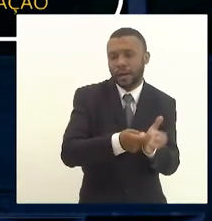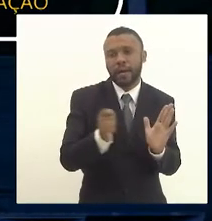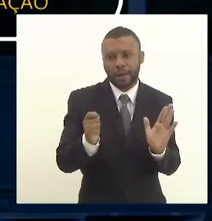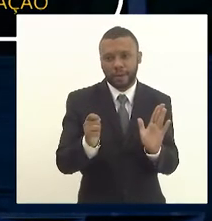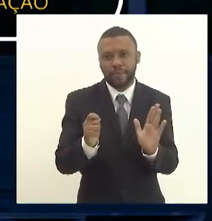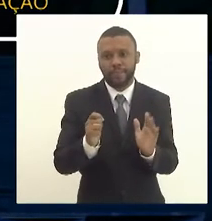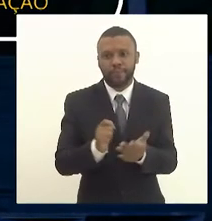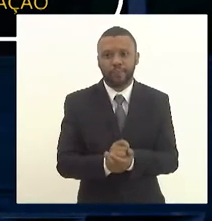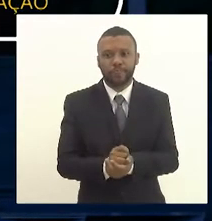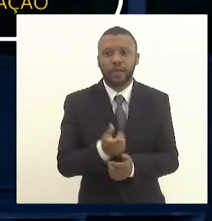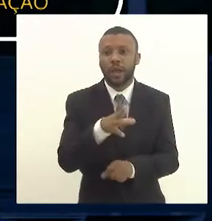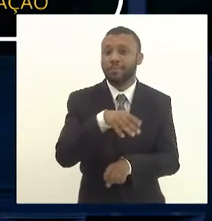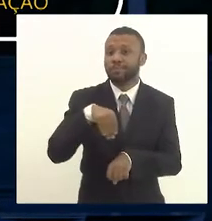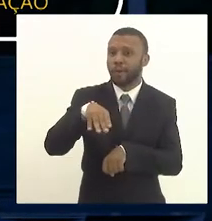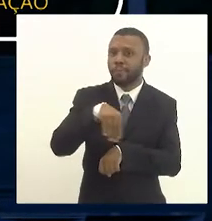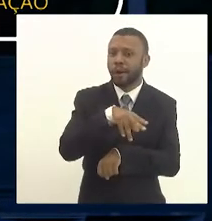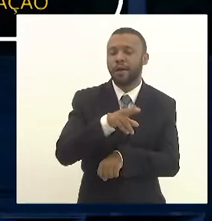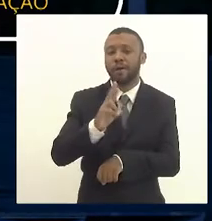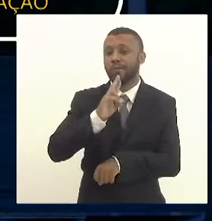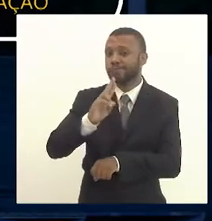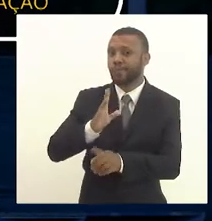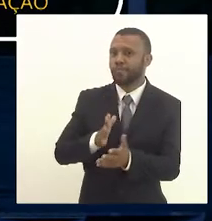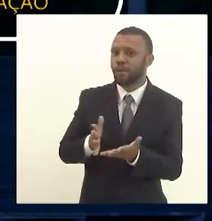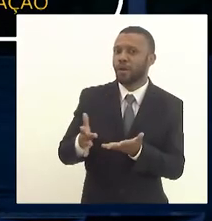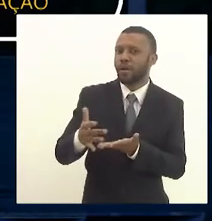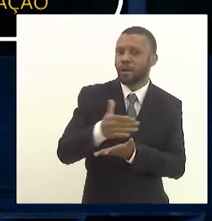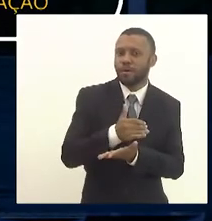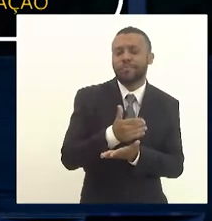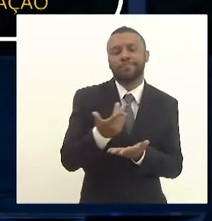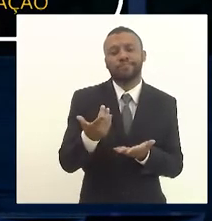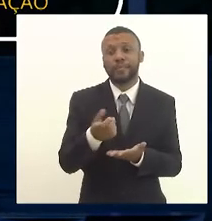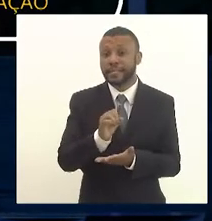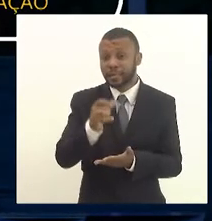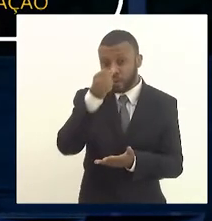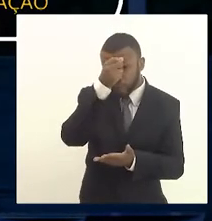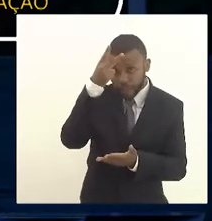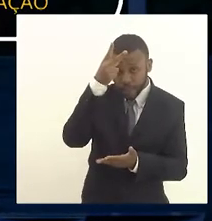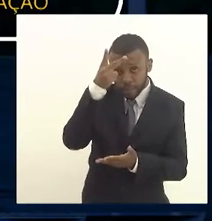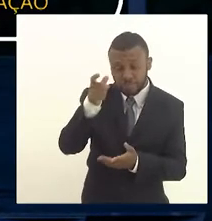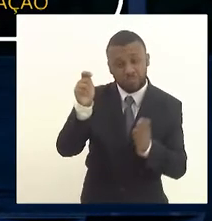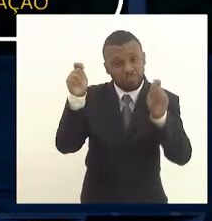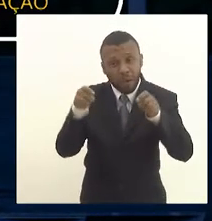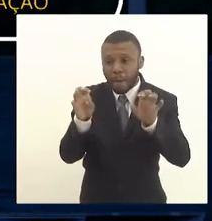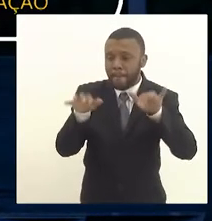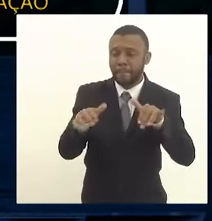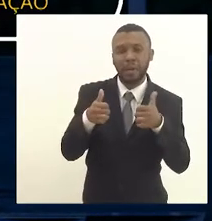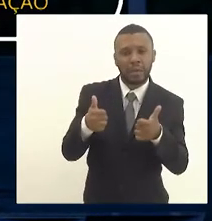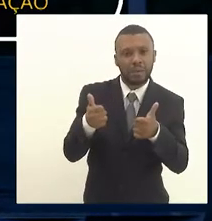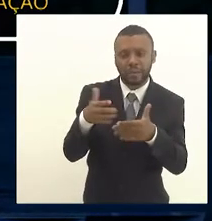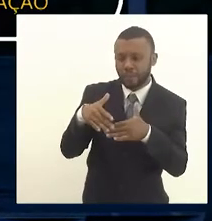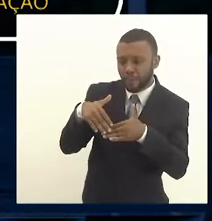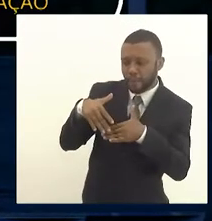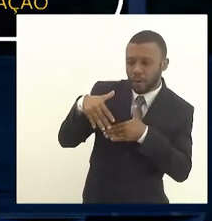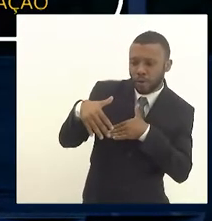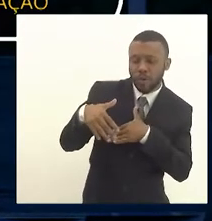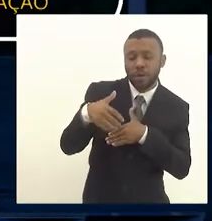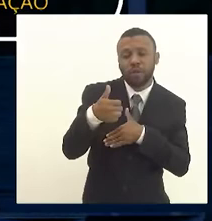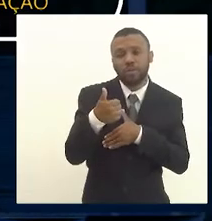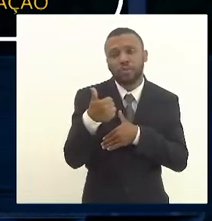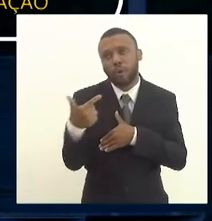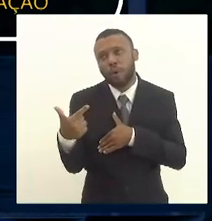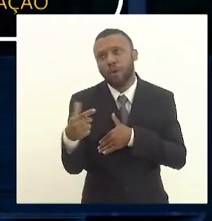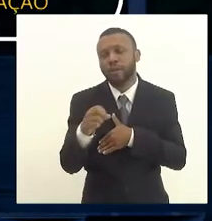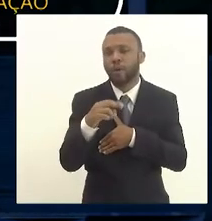né? Características do CPSI. Se o município tem sucesso nesses primeiros 12 ou 24